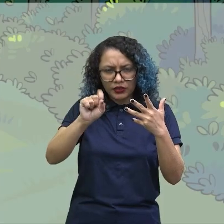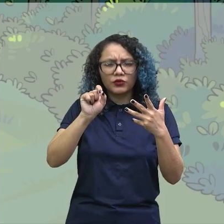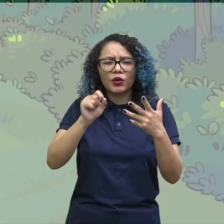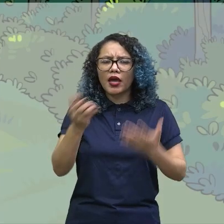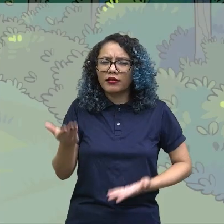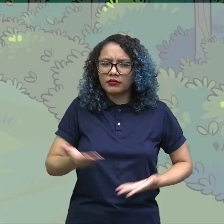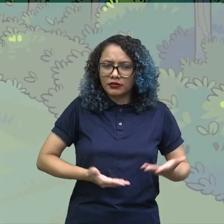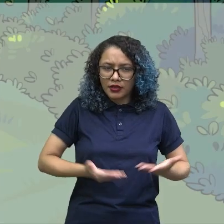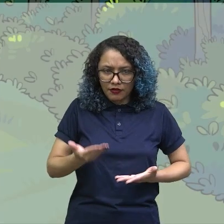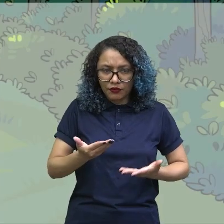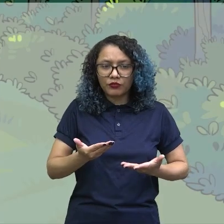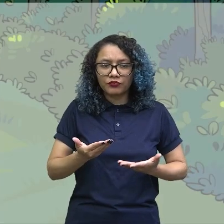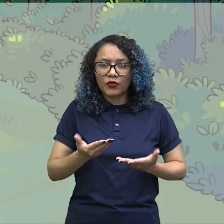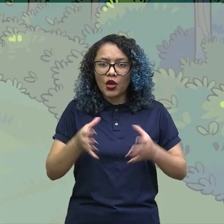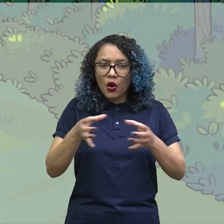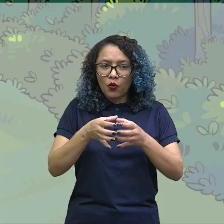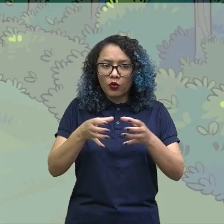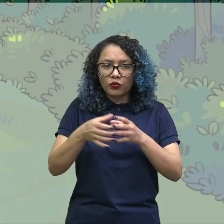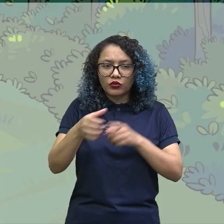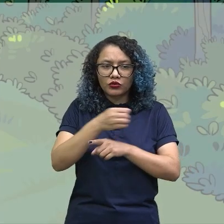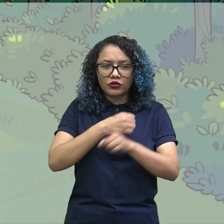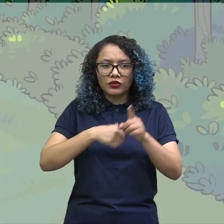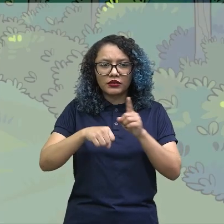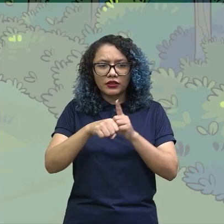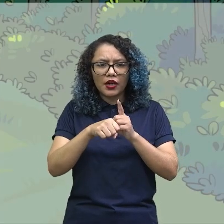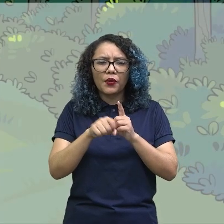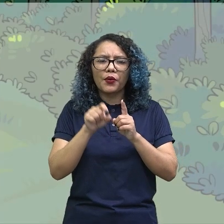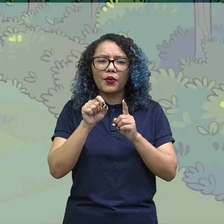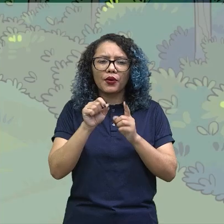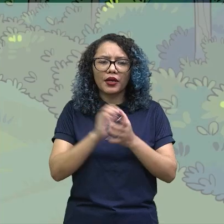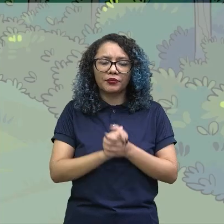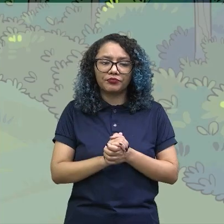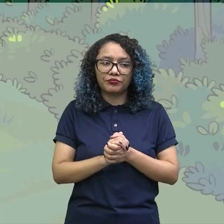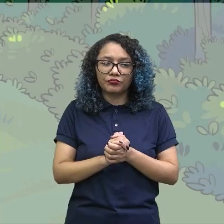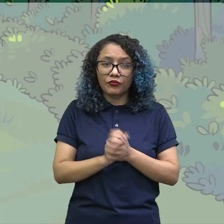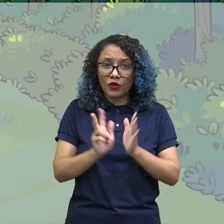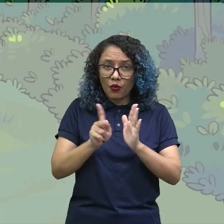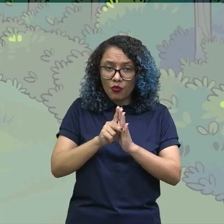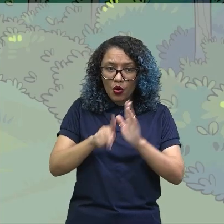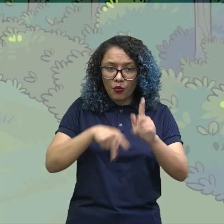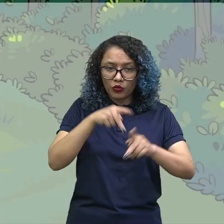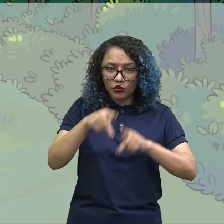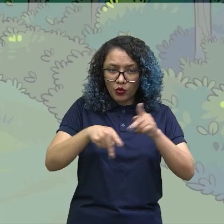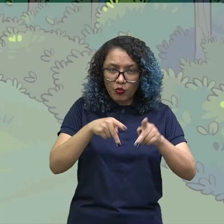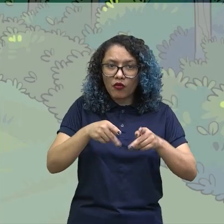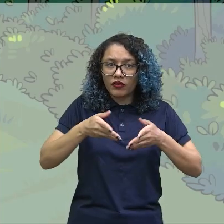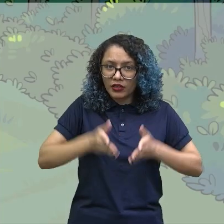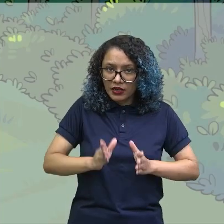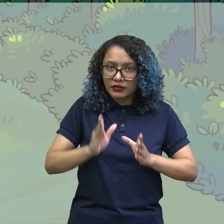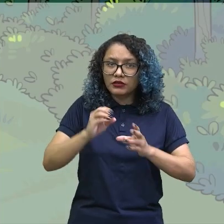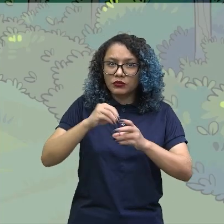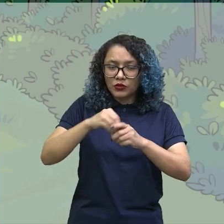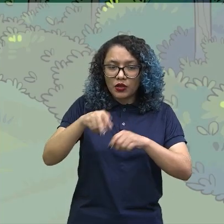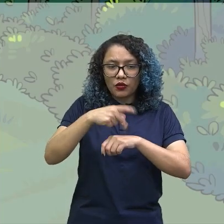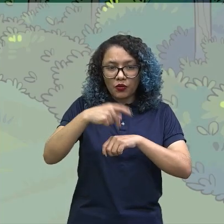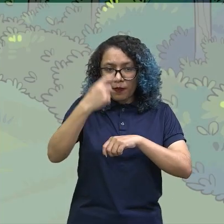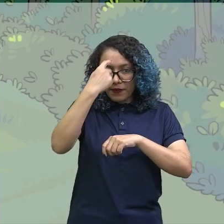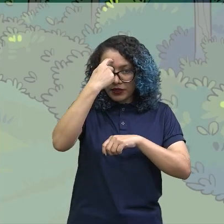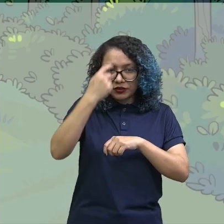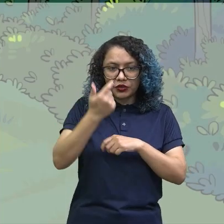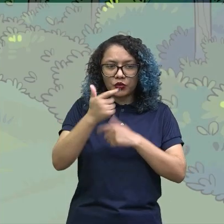servos, camada social oriundas, provavelmente, da população nativa subjugada pelos